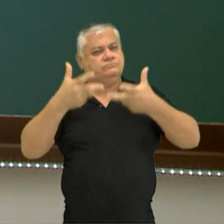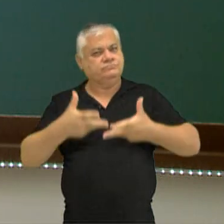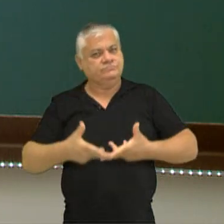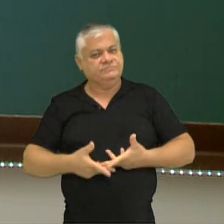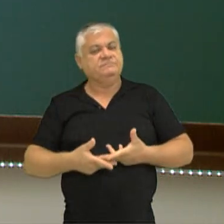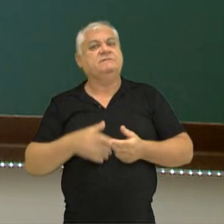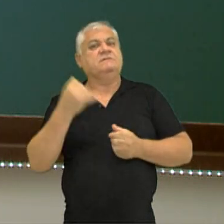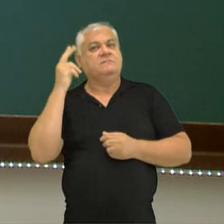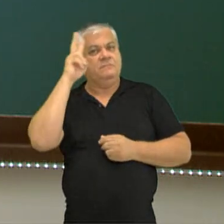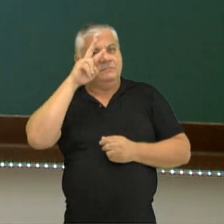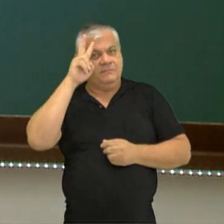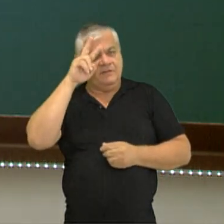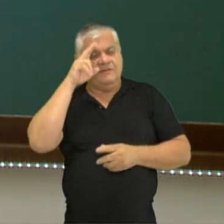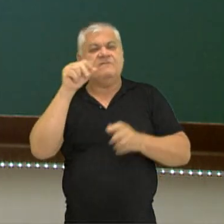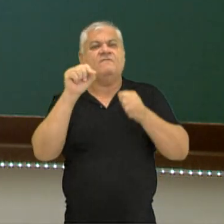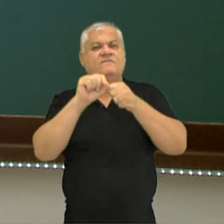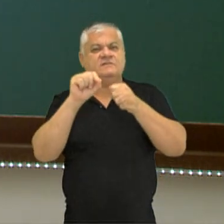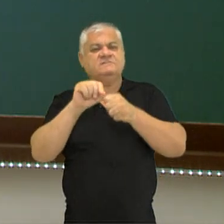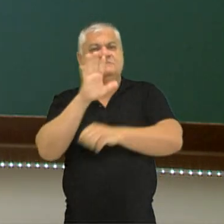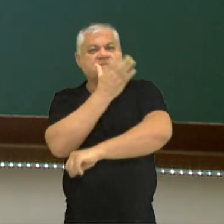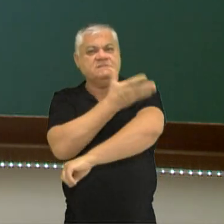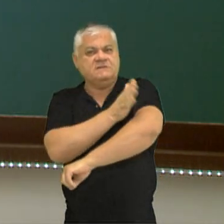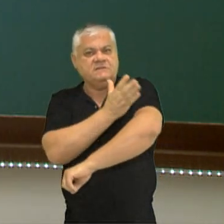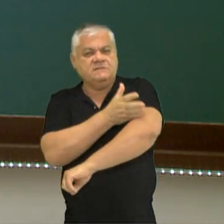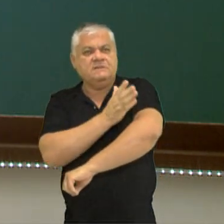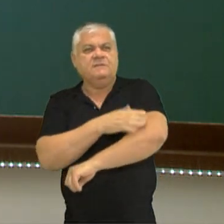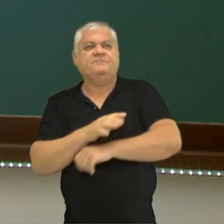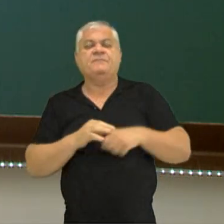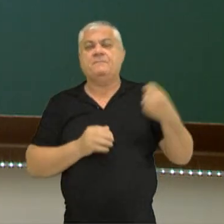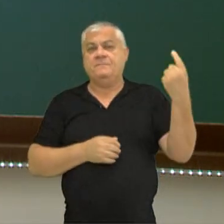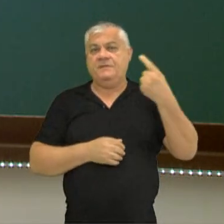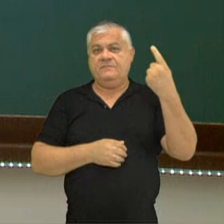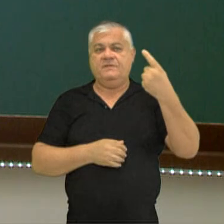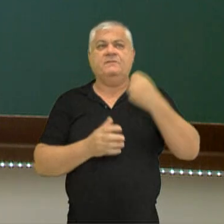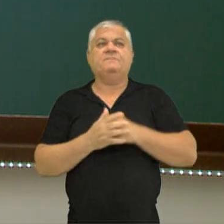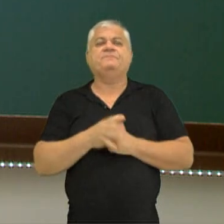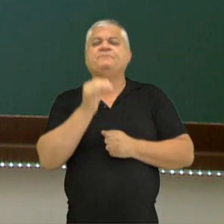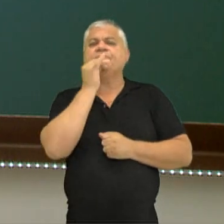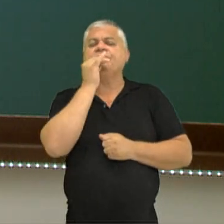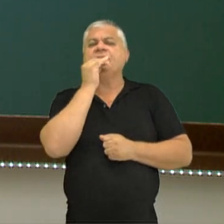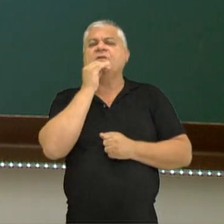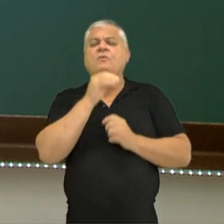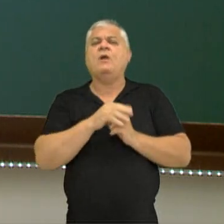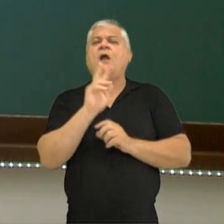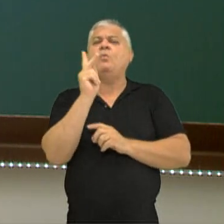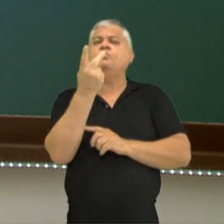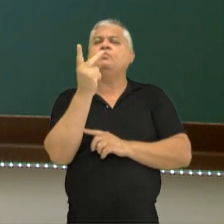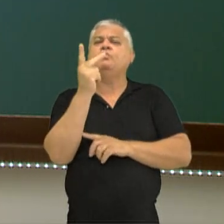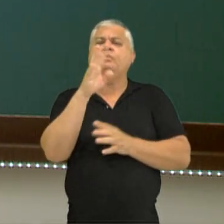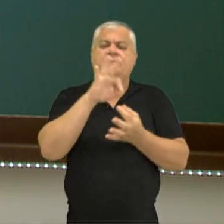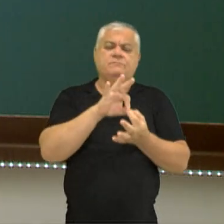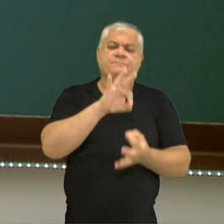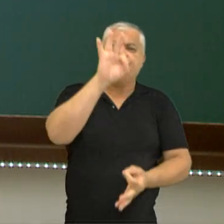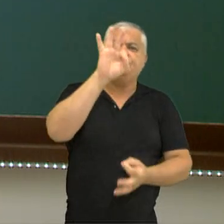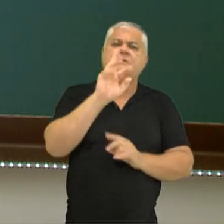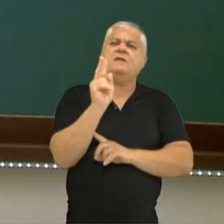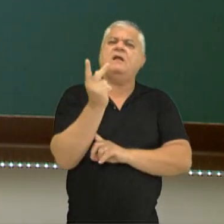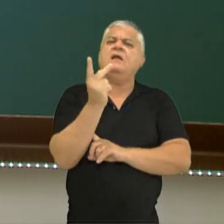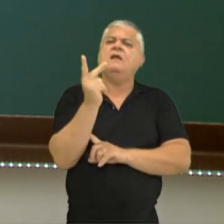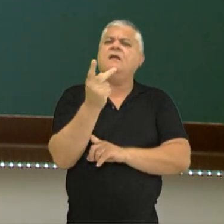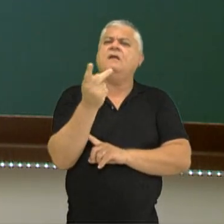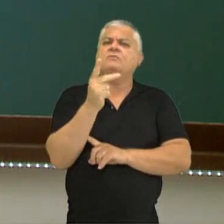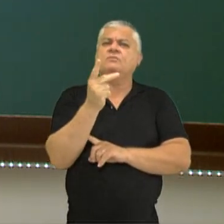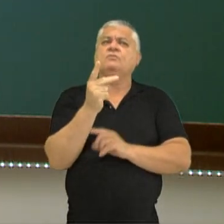conceitos relembrados, vamos fazer alguns exercícios aqui. No primeiro exercício, eu quero saber qual é a altura de um cilindro